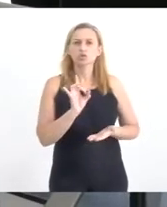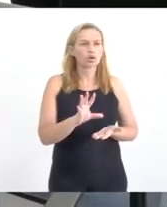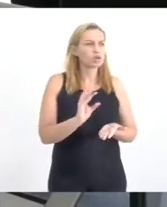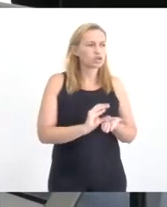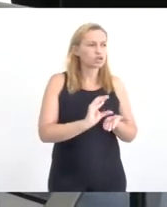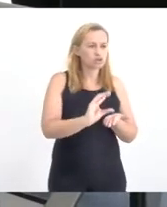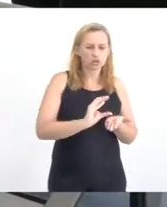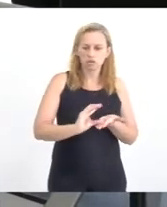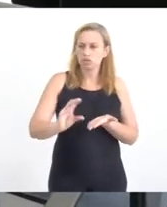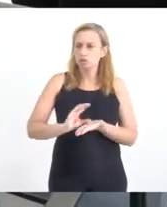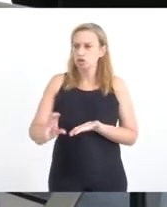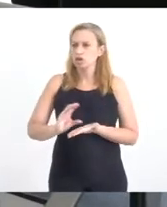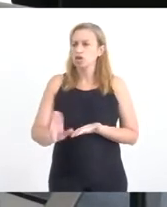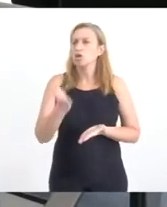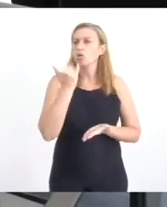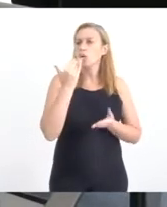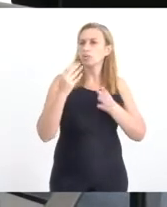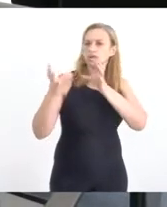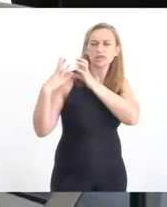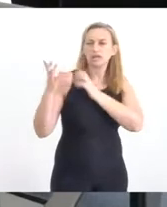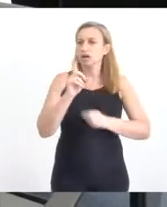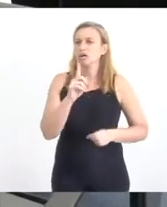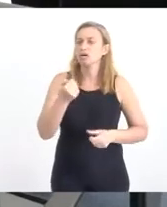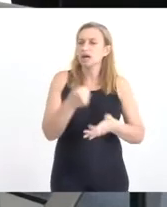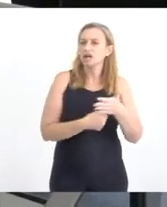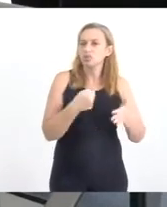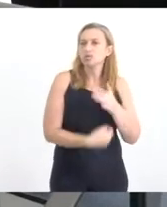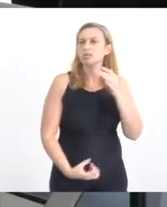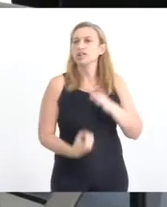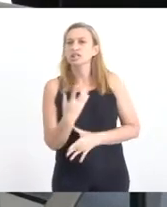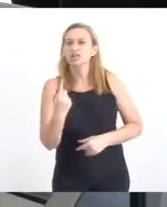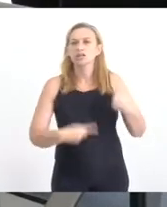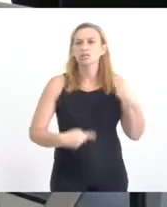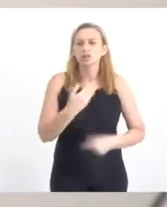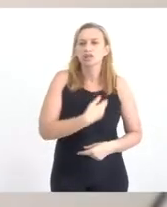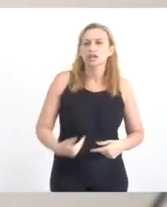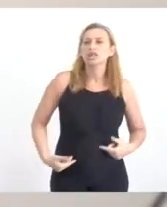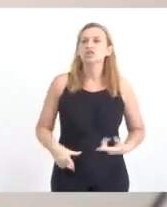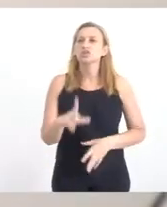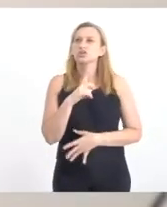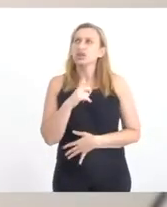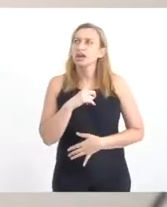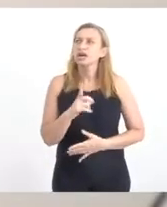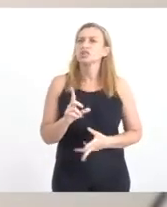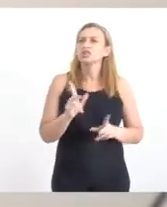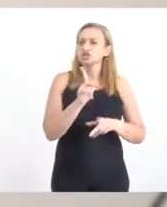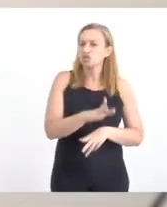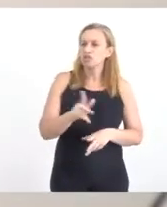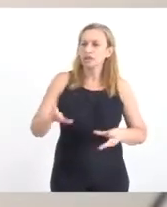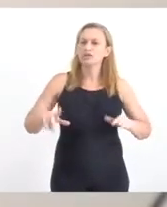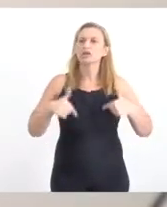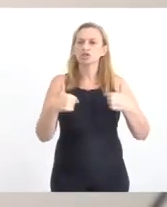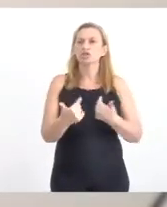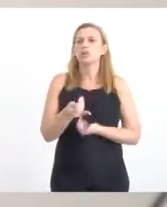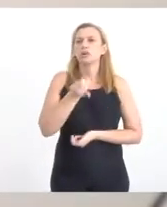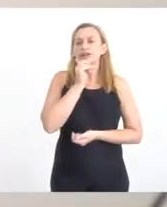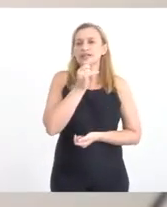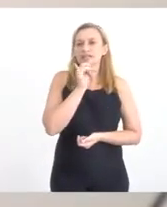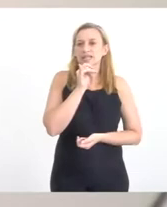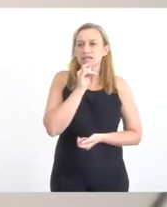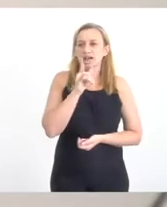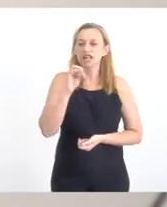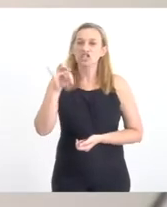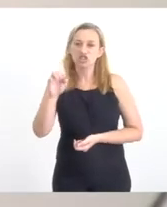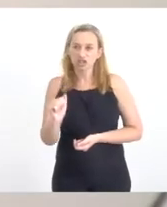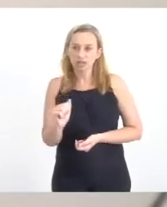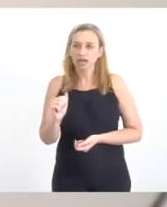alimentos Ação da Cidadania luta pela criação de políticas públicas estão a gente tem diversas ações como por exemplo a